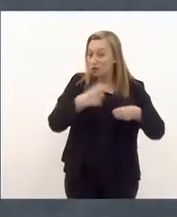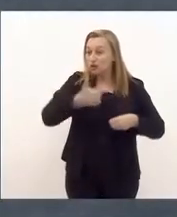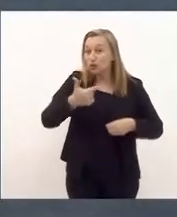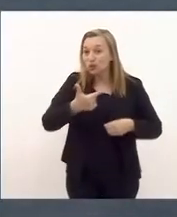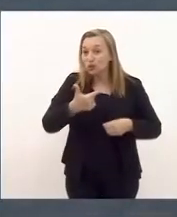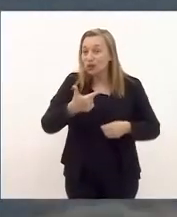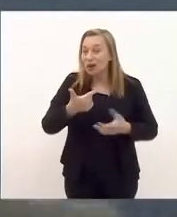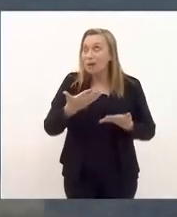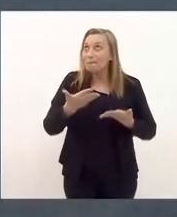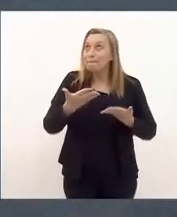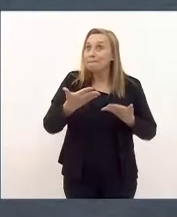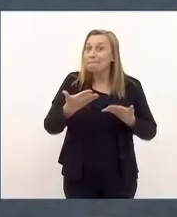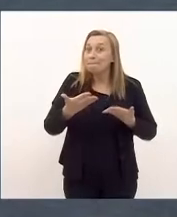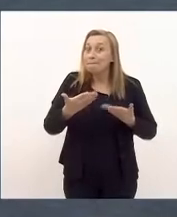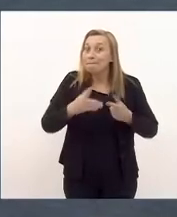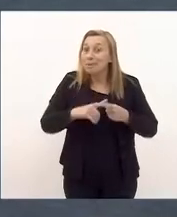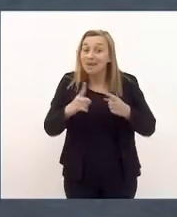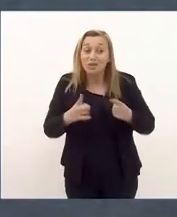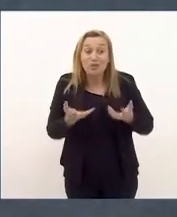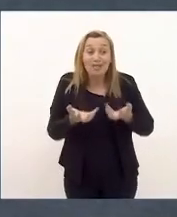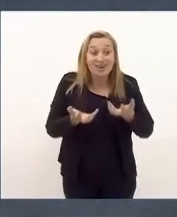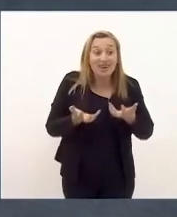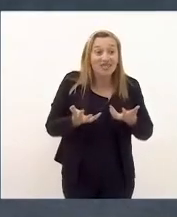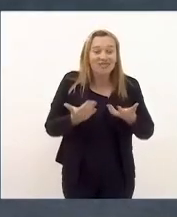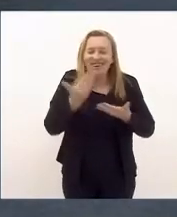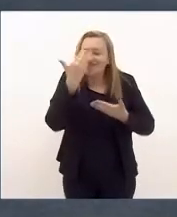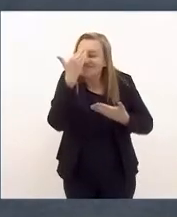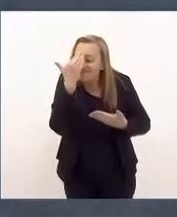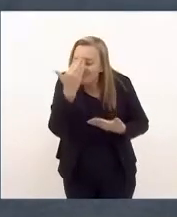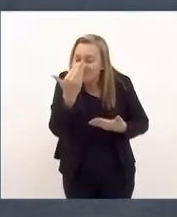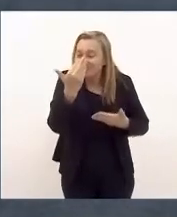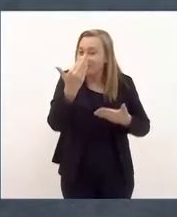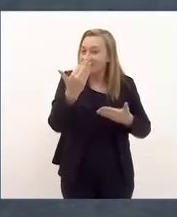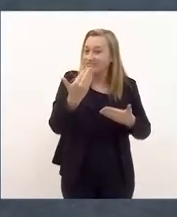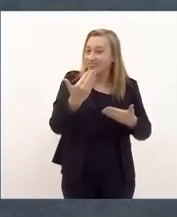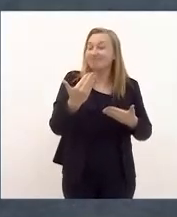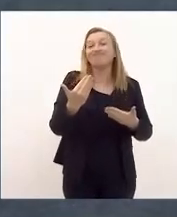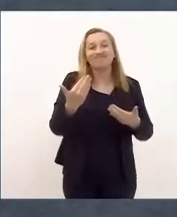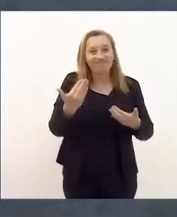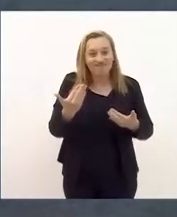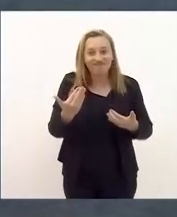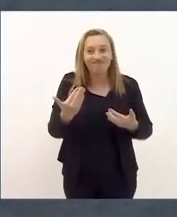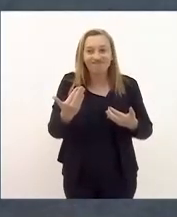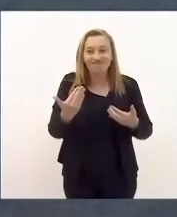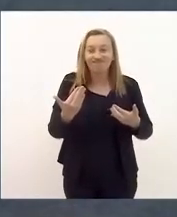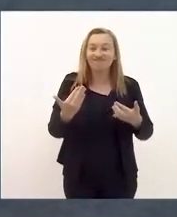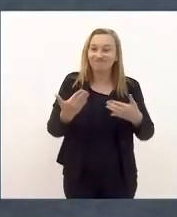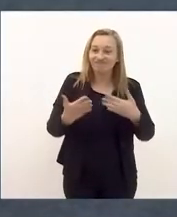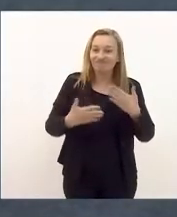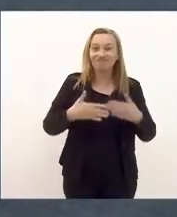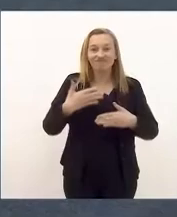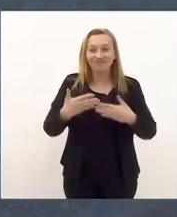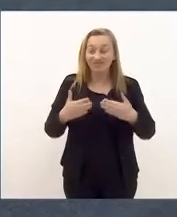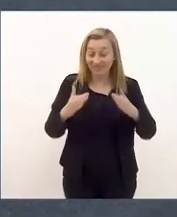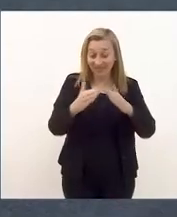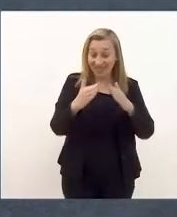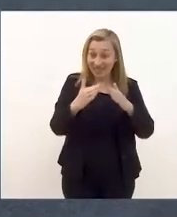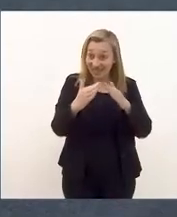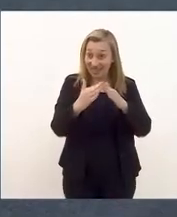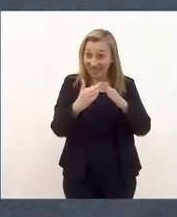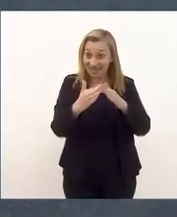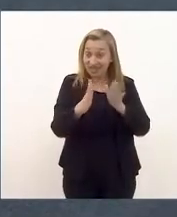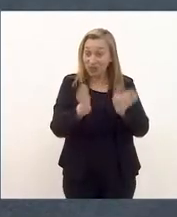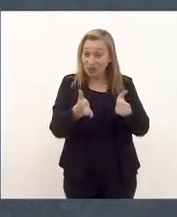segunda. Mas quero aqui externar a minha gratidão e o simbolismo que é essa casa votar essa